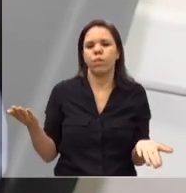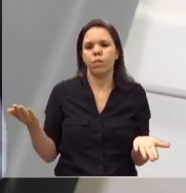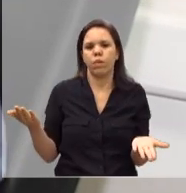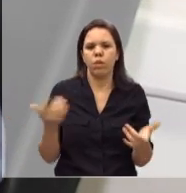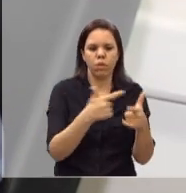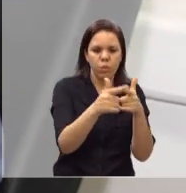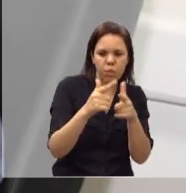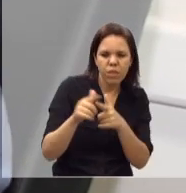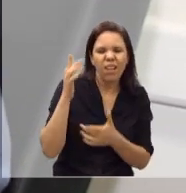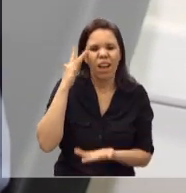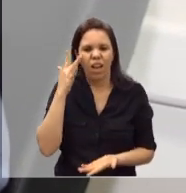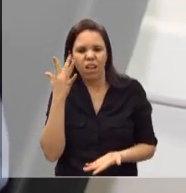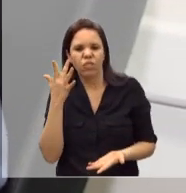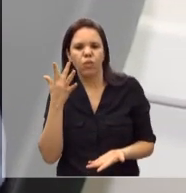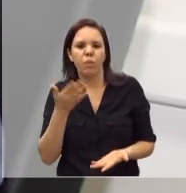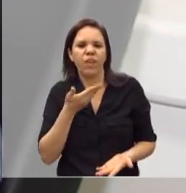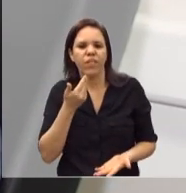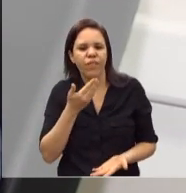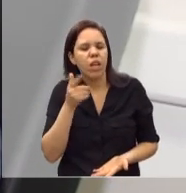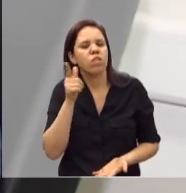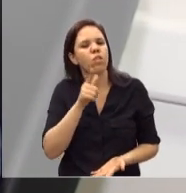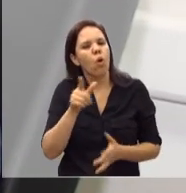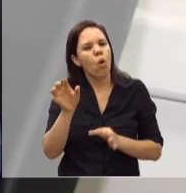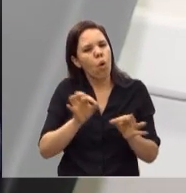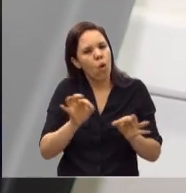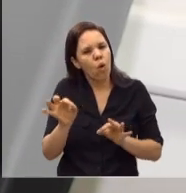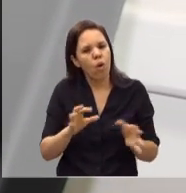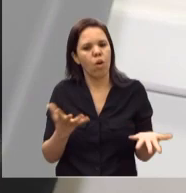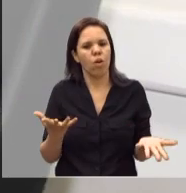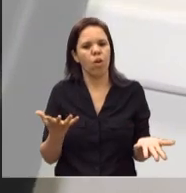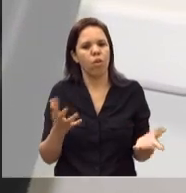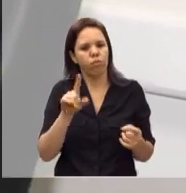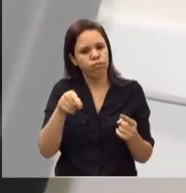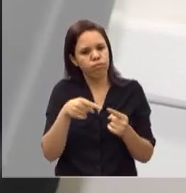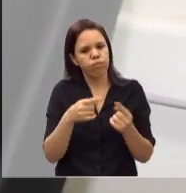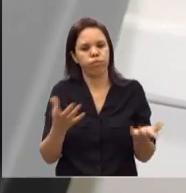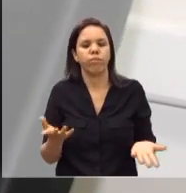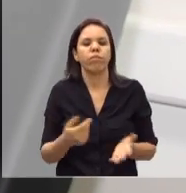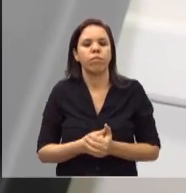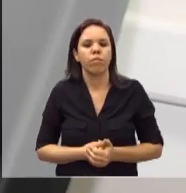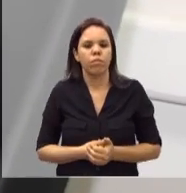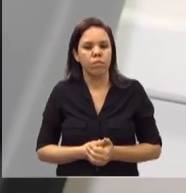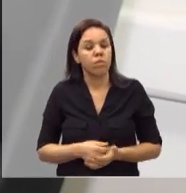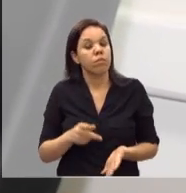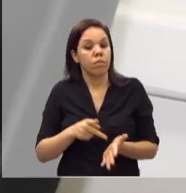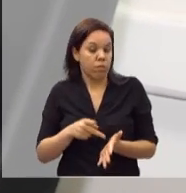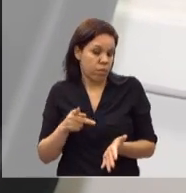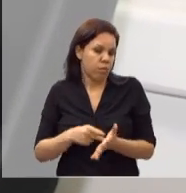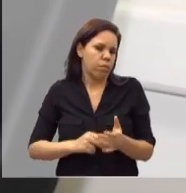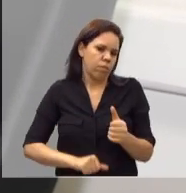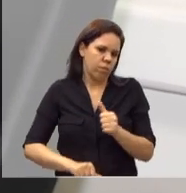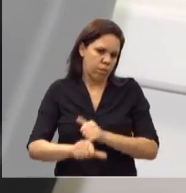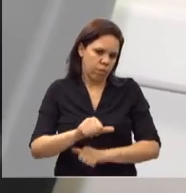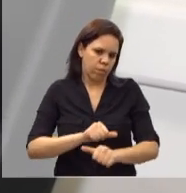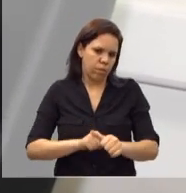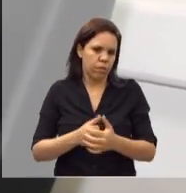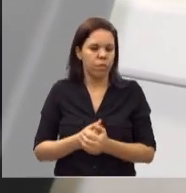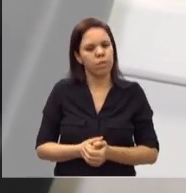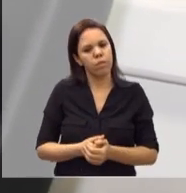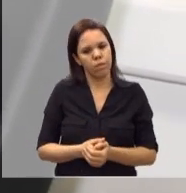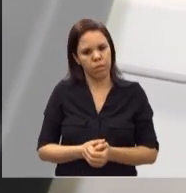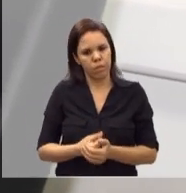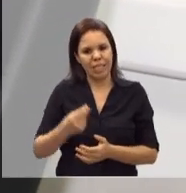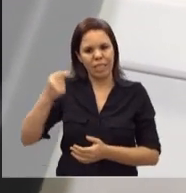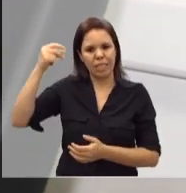mais fáceis, mais complexos de conseguir aí acertar? Na verdade, ele mudou pelo